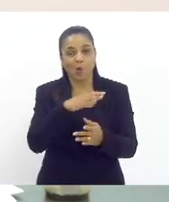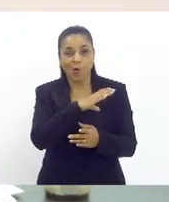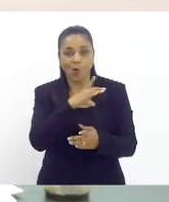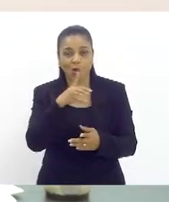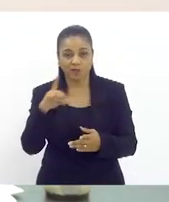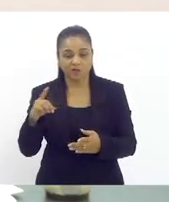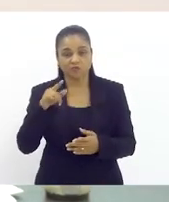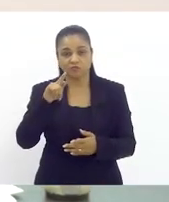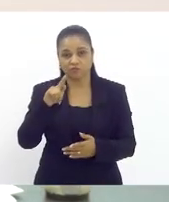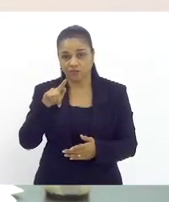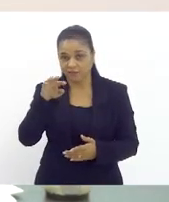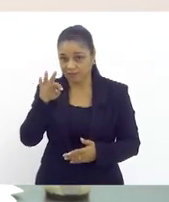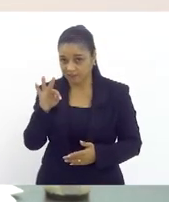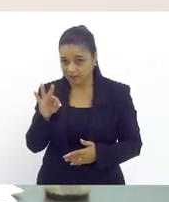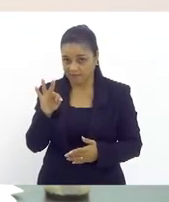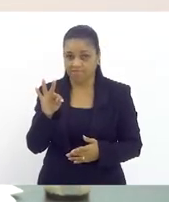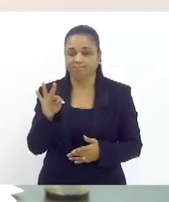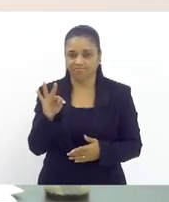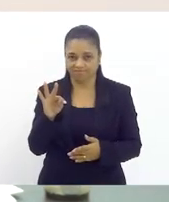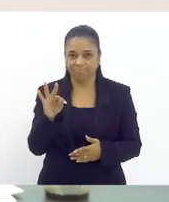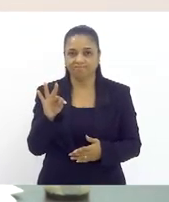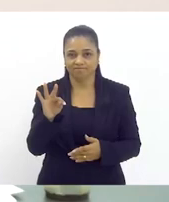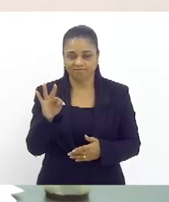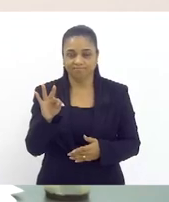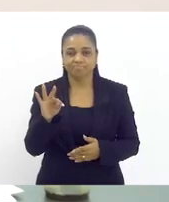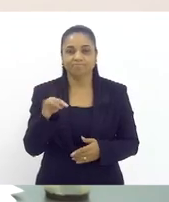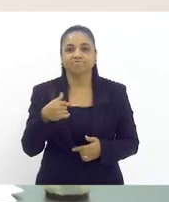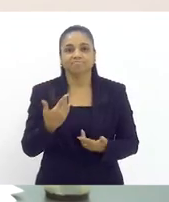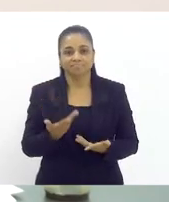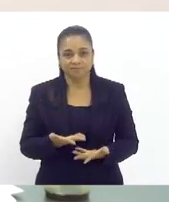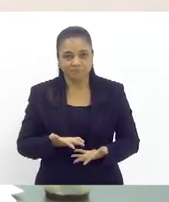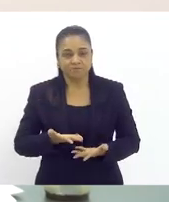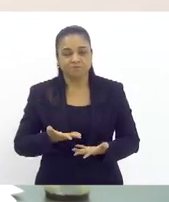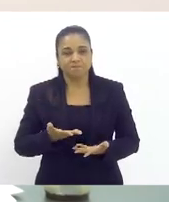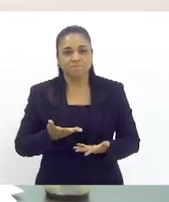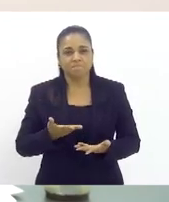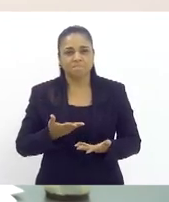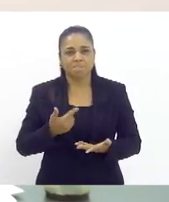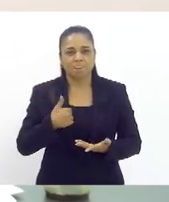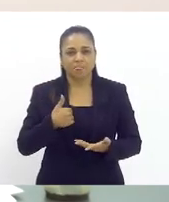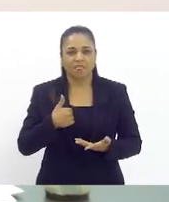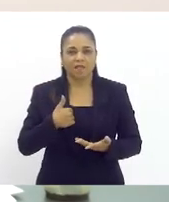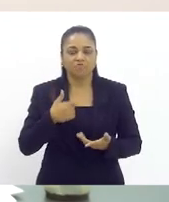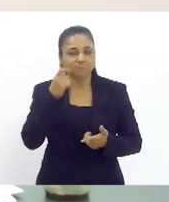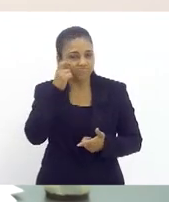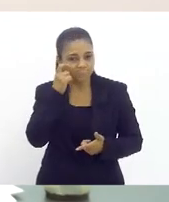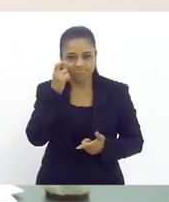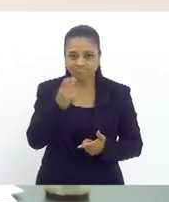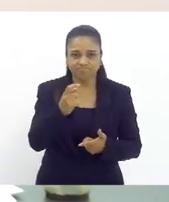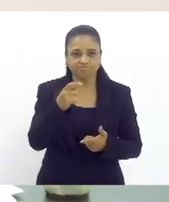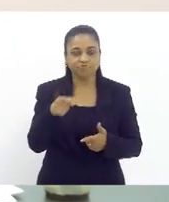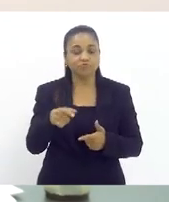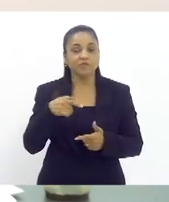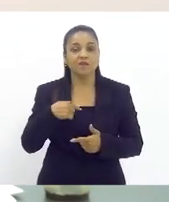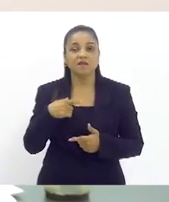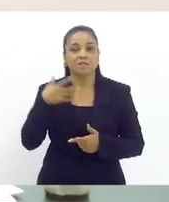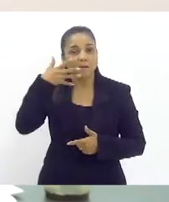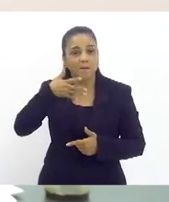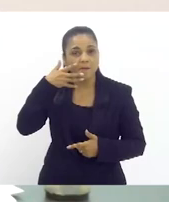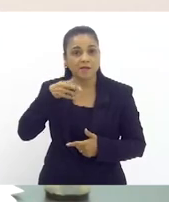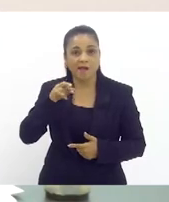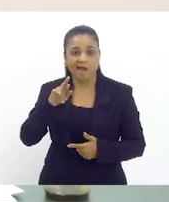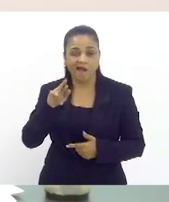do GT desse trabalho e eu vou eu vou me chamou atenção a fala do Rafael que